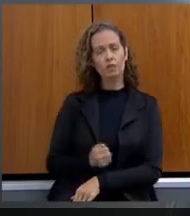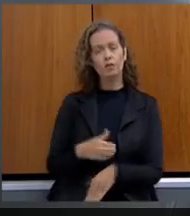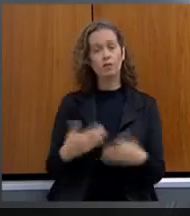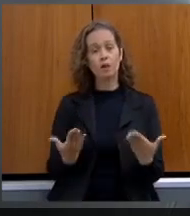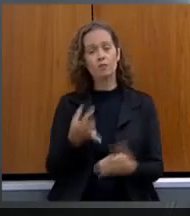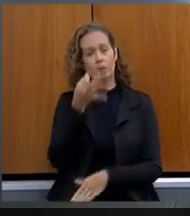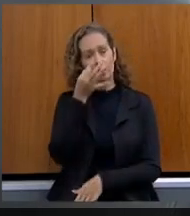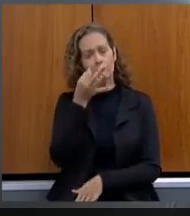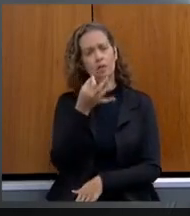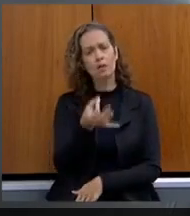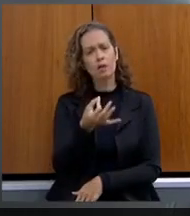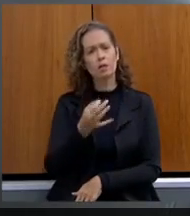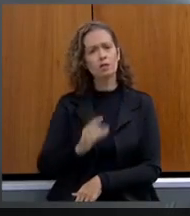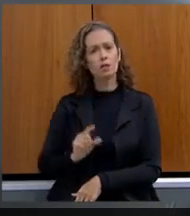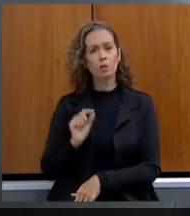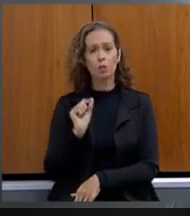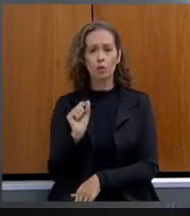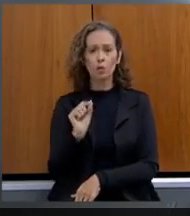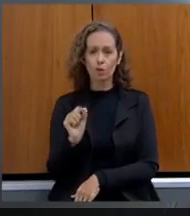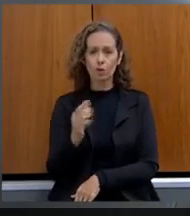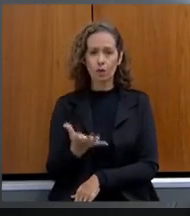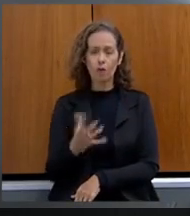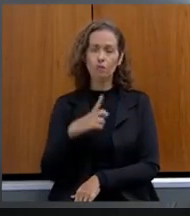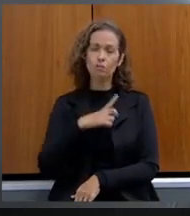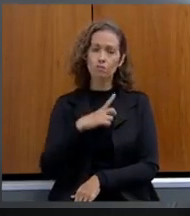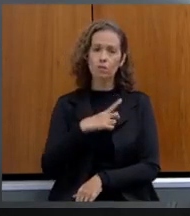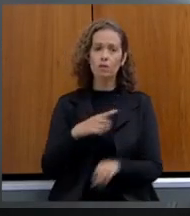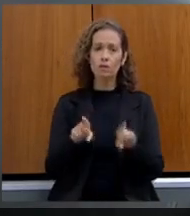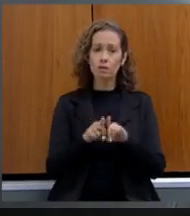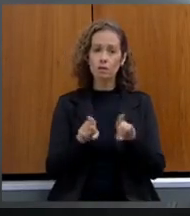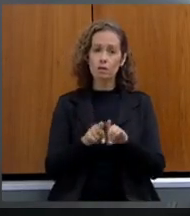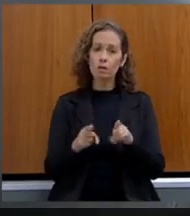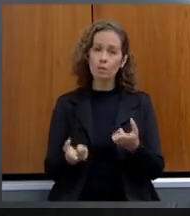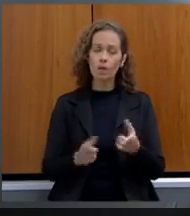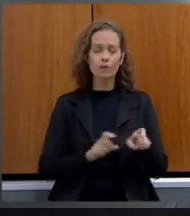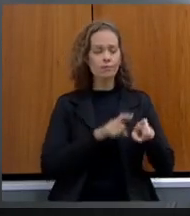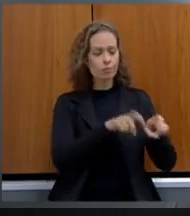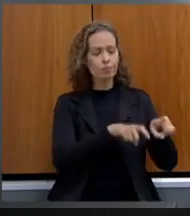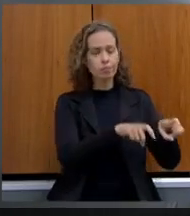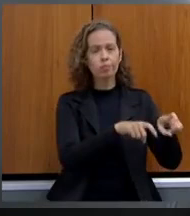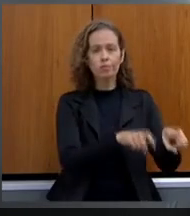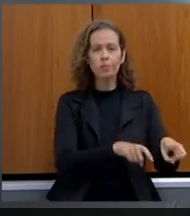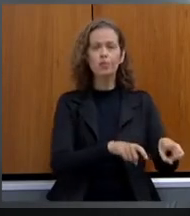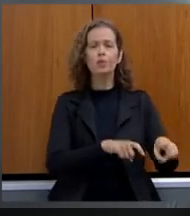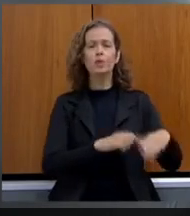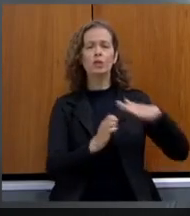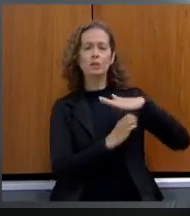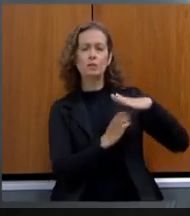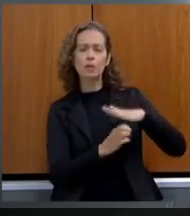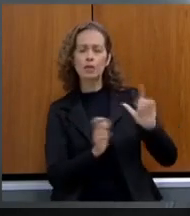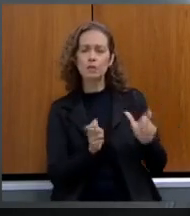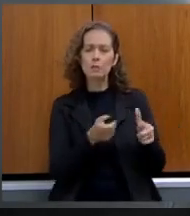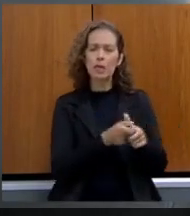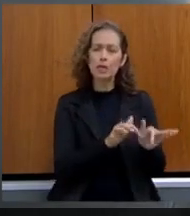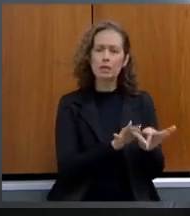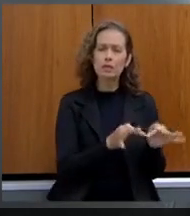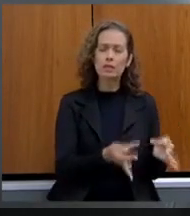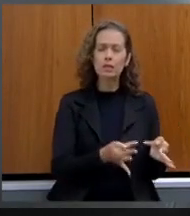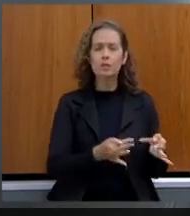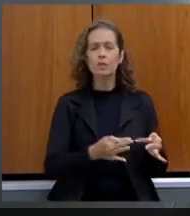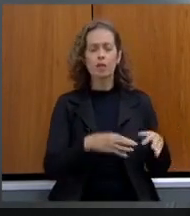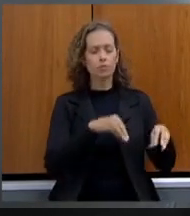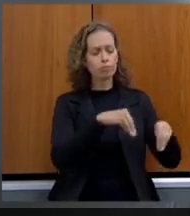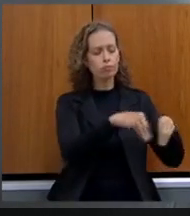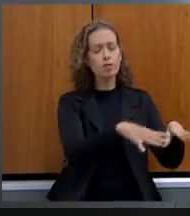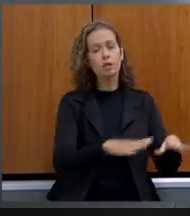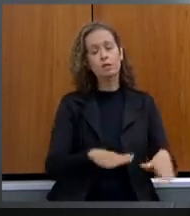atenção de não deixar desprovidos né de atenção também os produtores rurais e pequenos produtores e agricultores familiares nesse processo